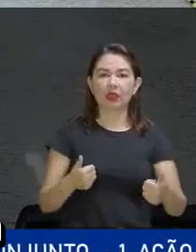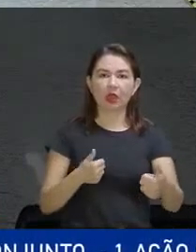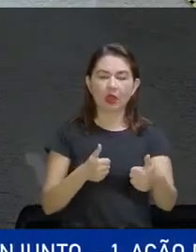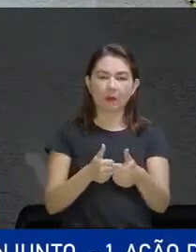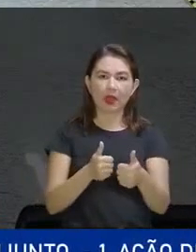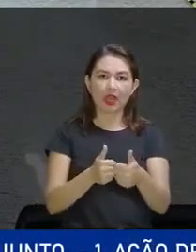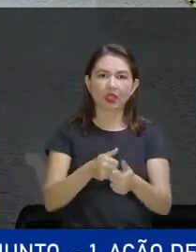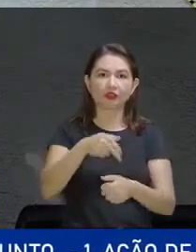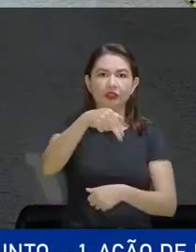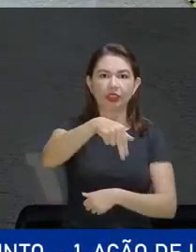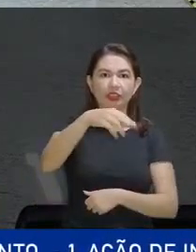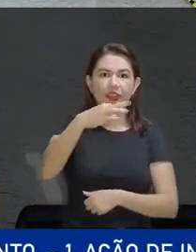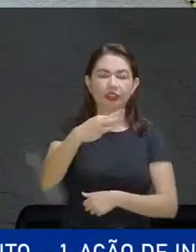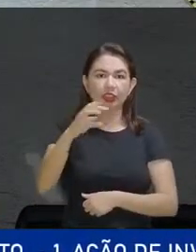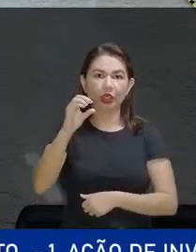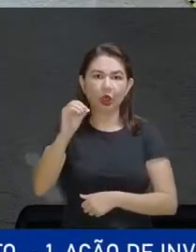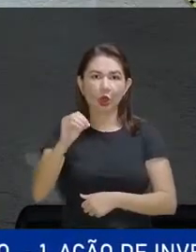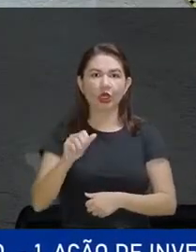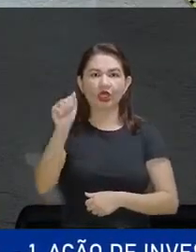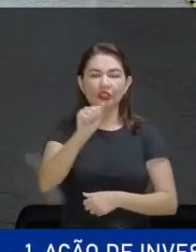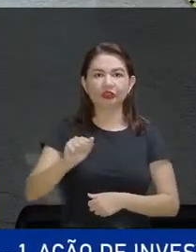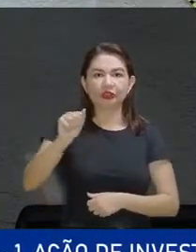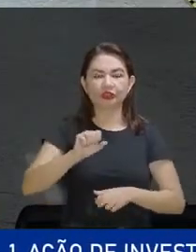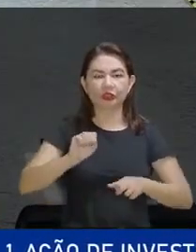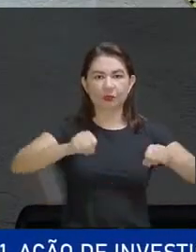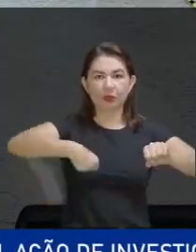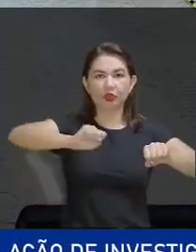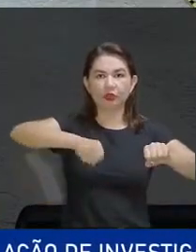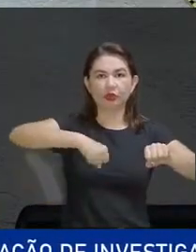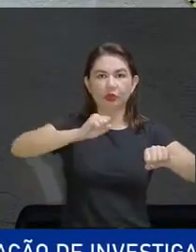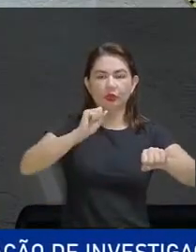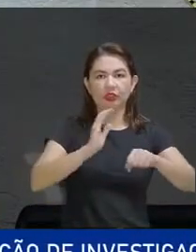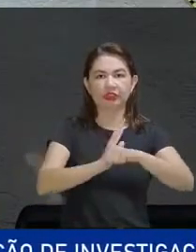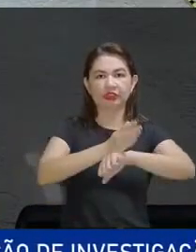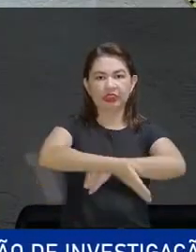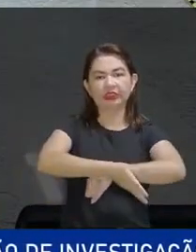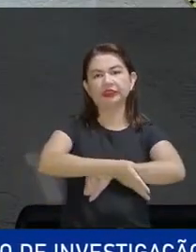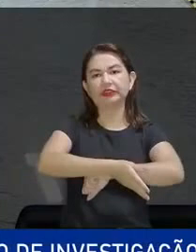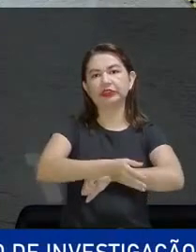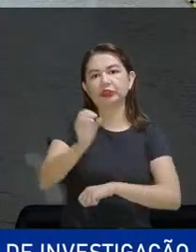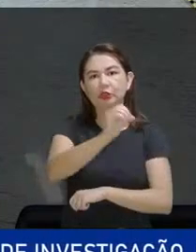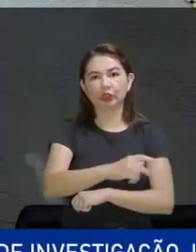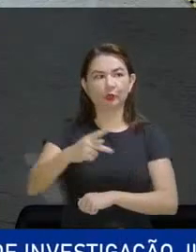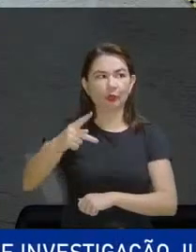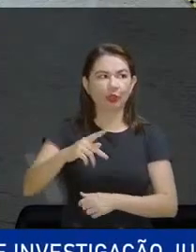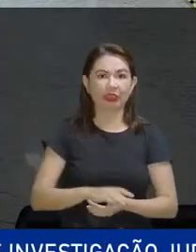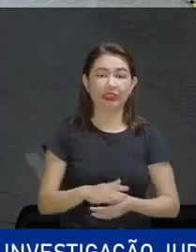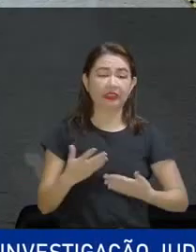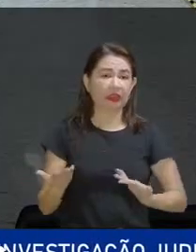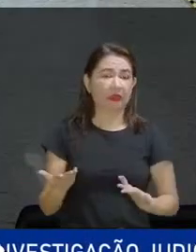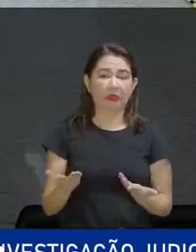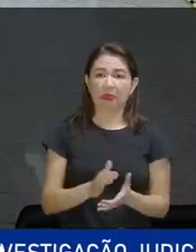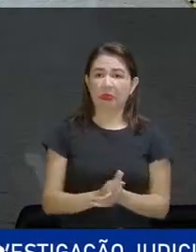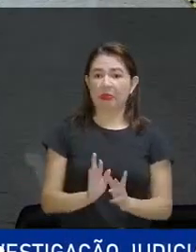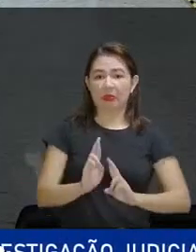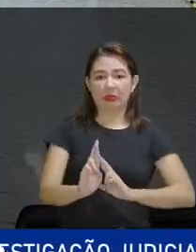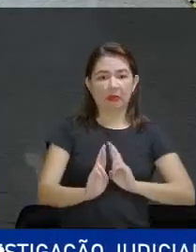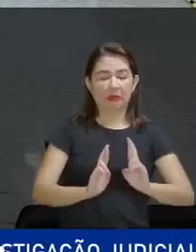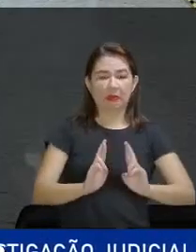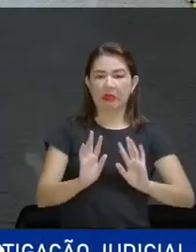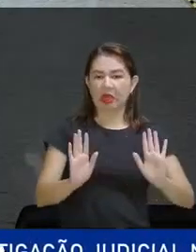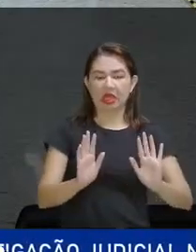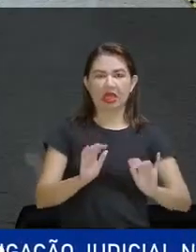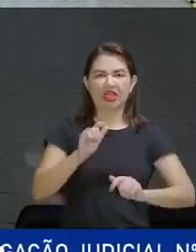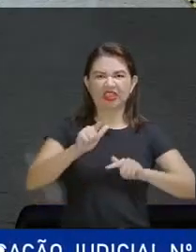MTO, Associação dos Mototaxistas do Oiapoque, que ambos os conduzidos negaram ter qualquer relação com campanha